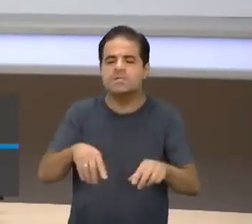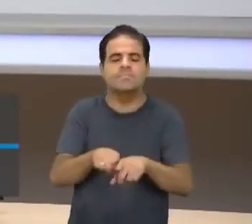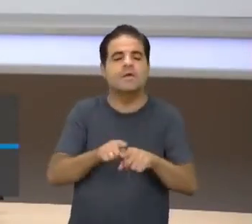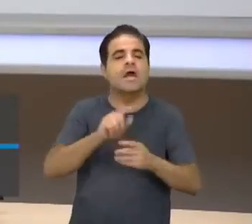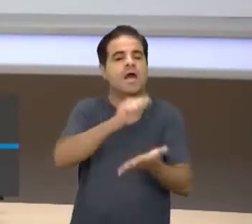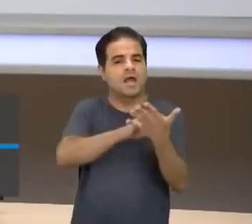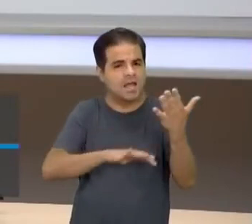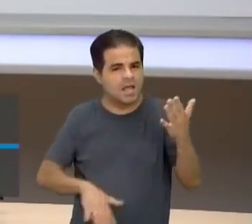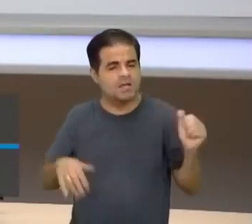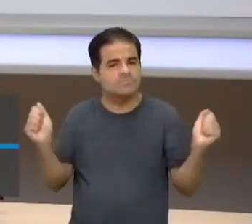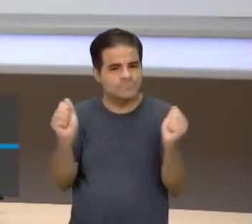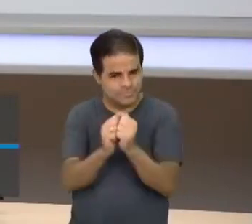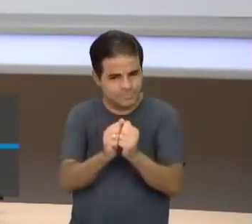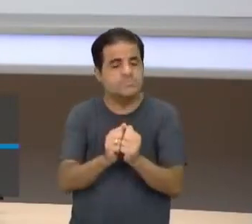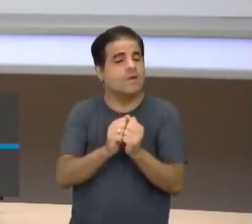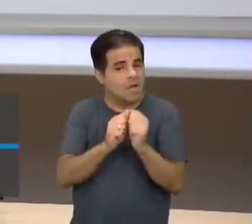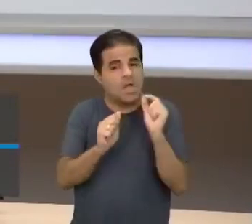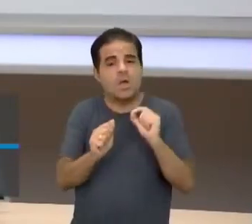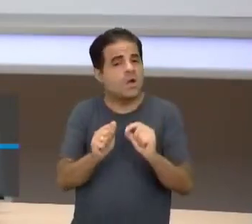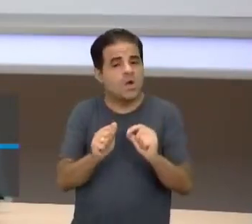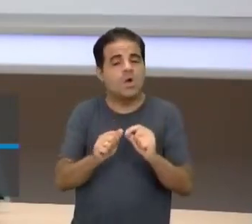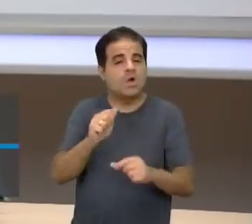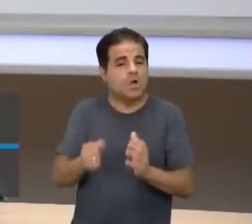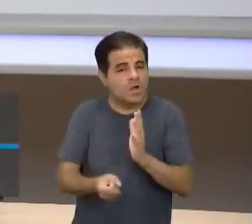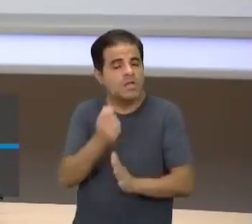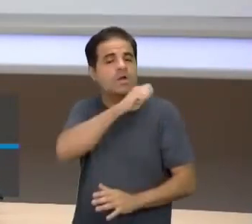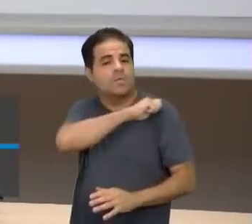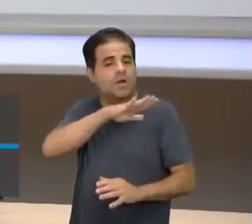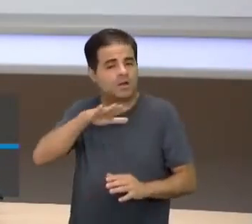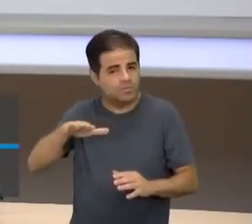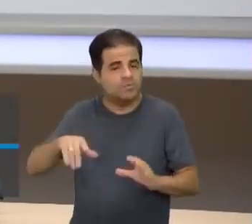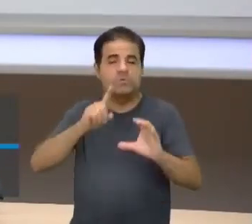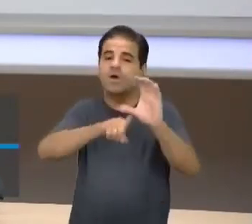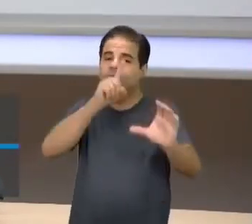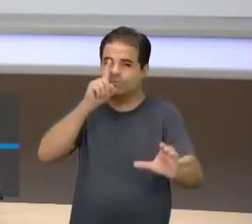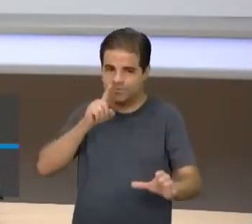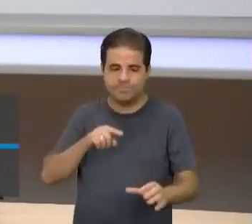as atividades que juntas formam o aluno autônomo.